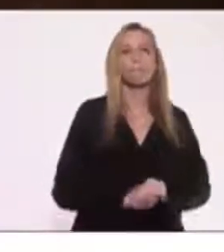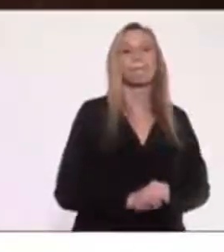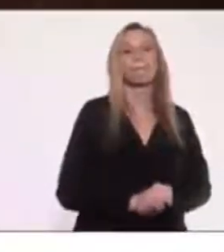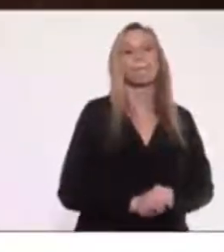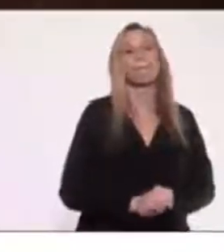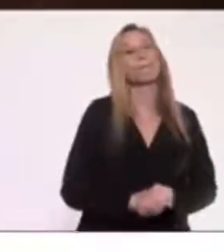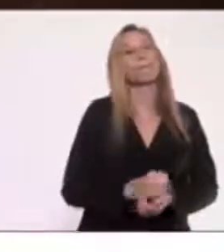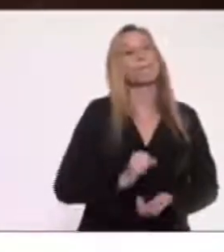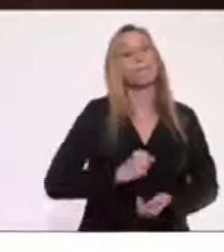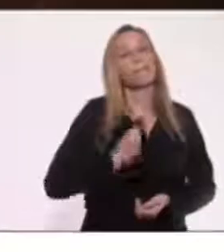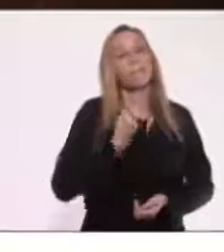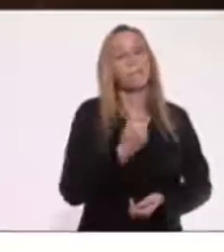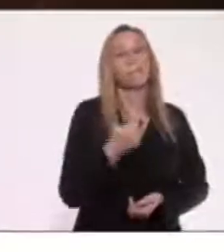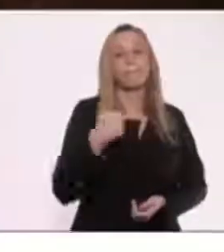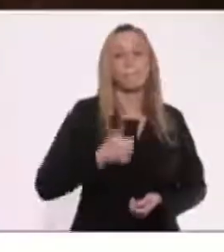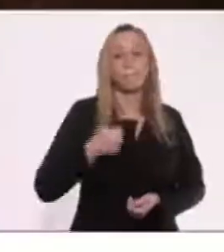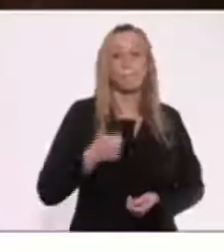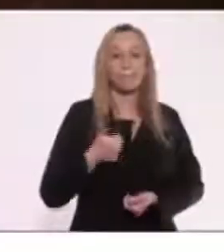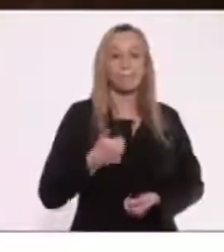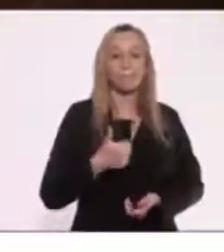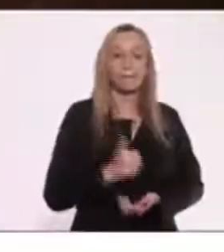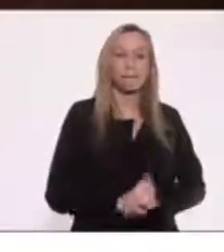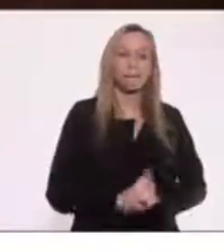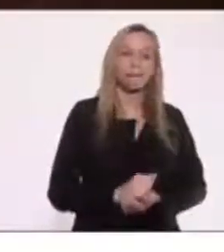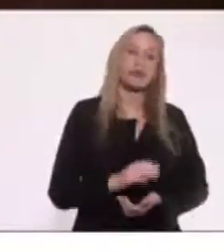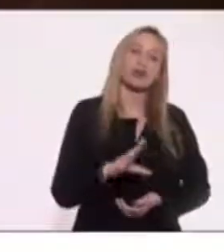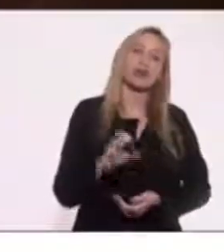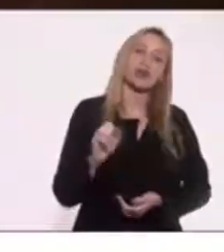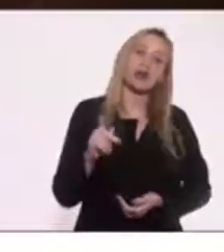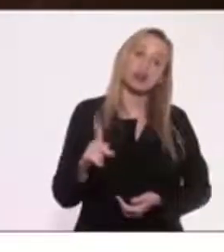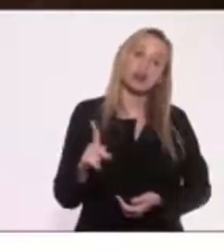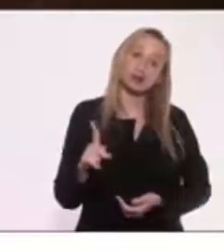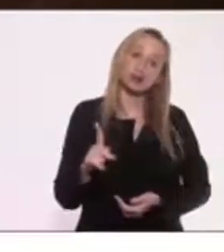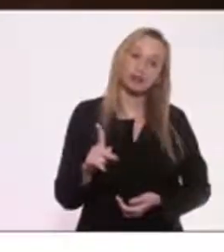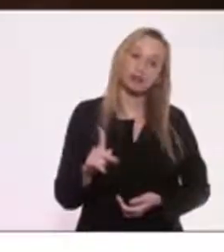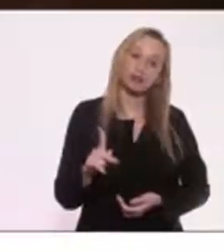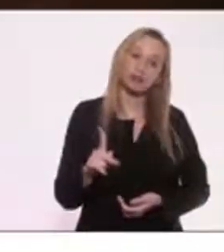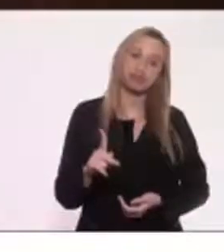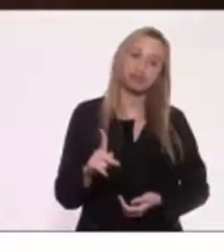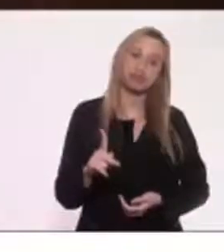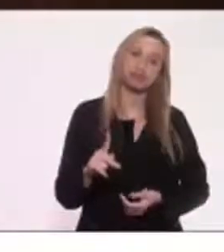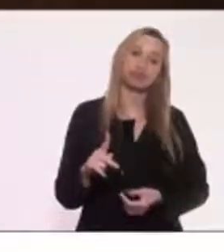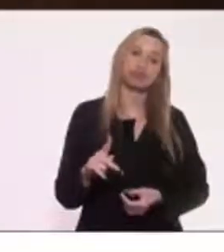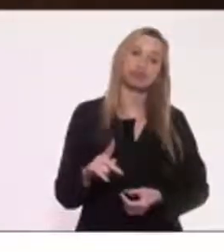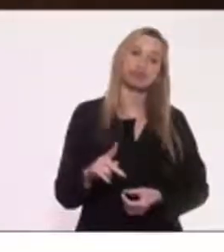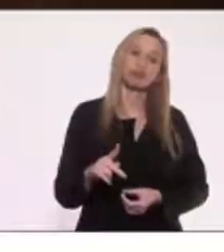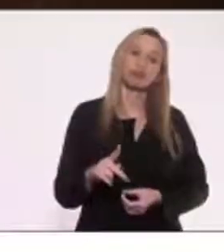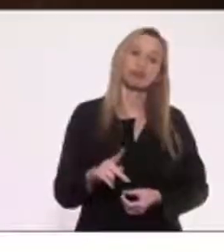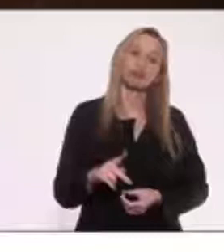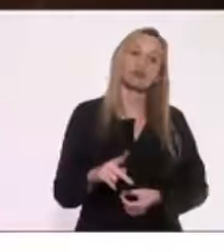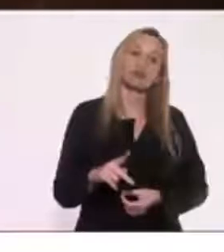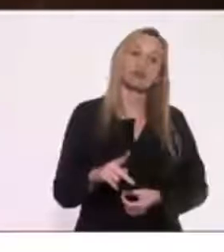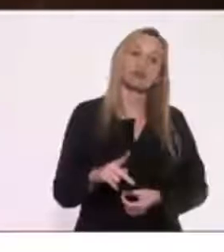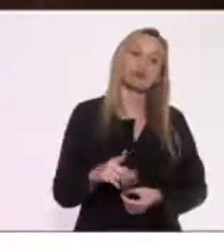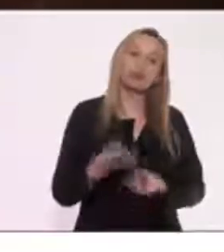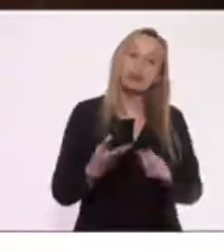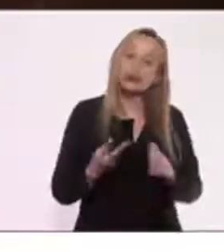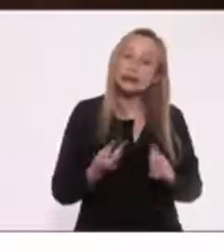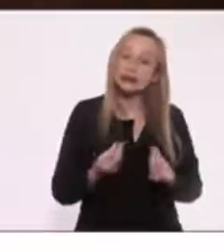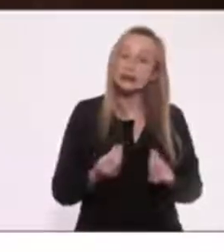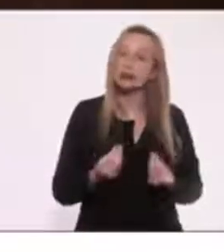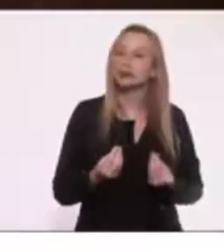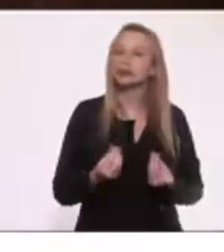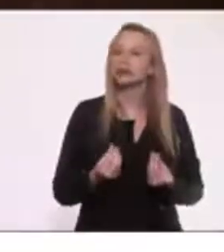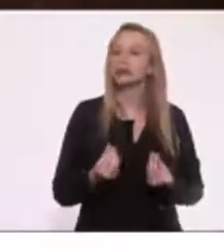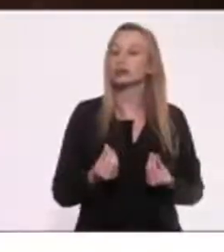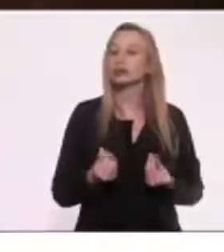faça um esforço primeiro. No caso do CEAP, talvez seja um dos casos mais delicados. Foi